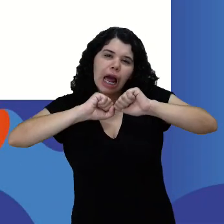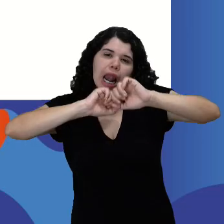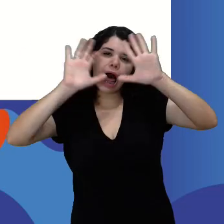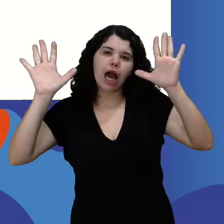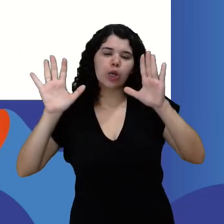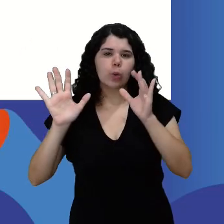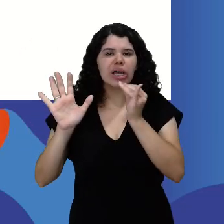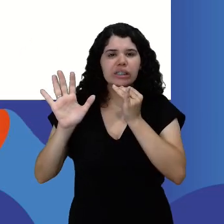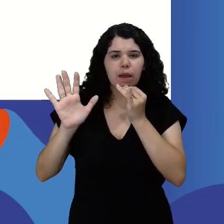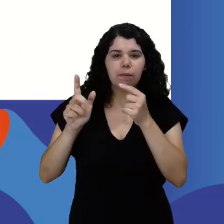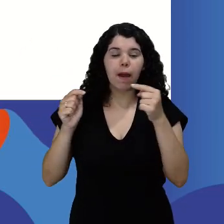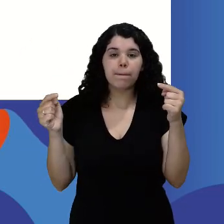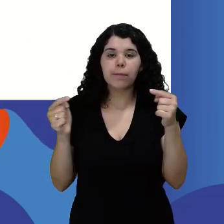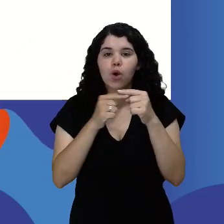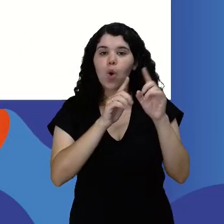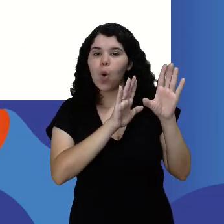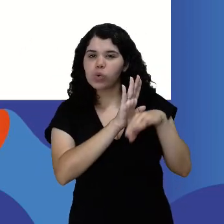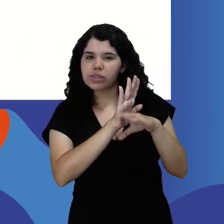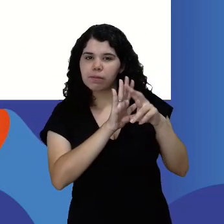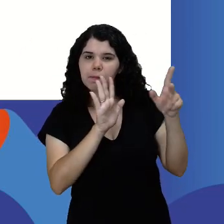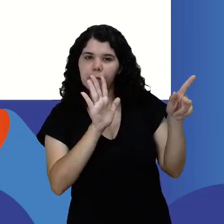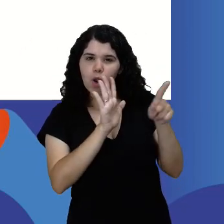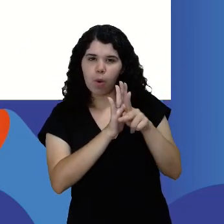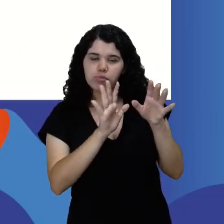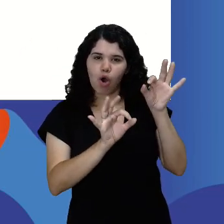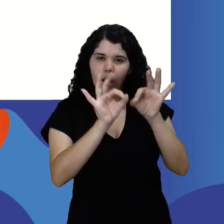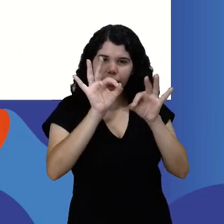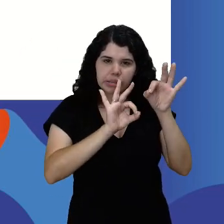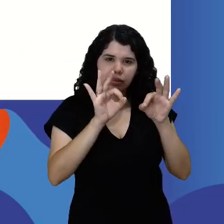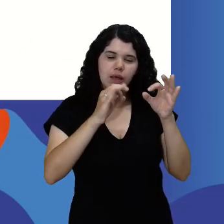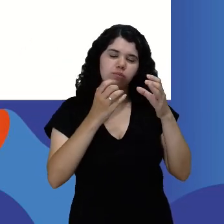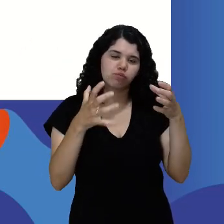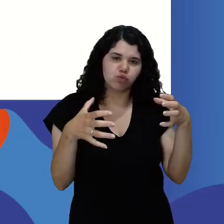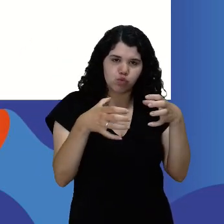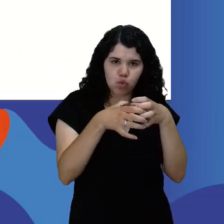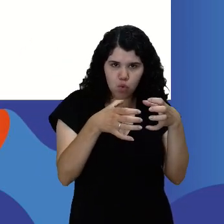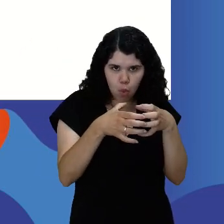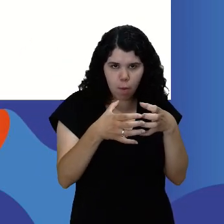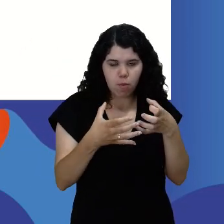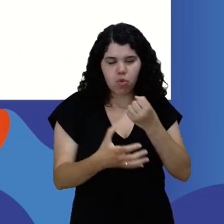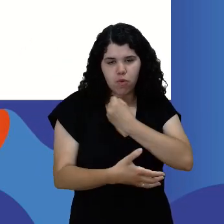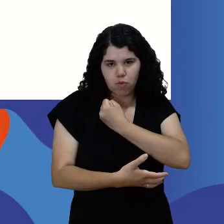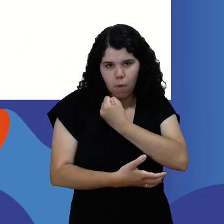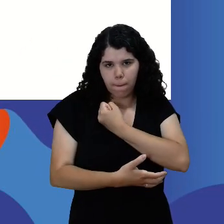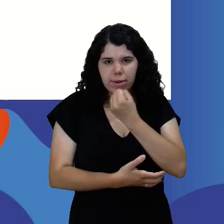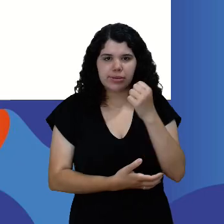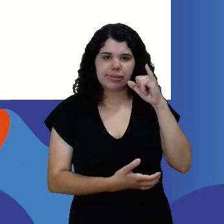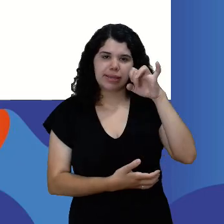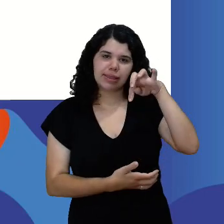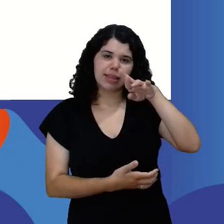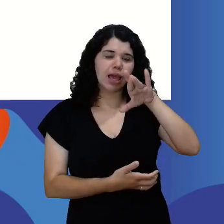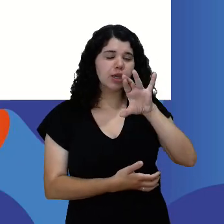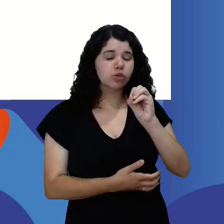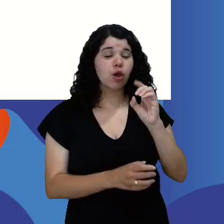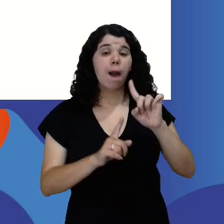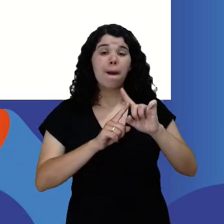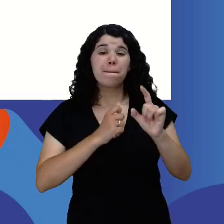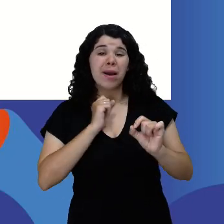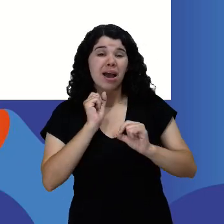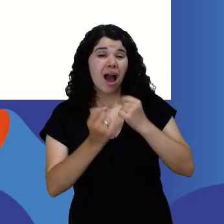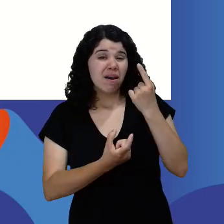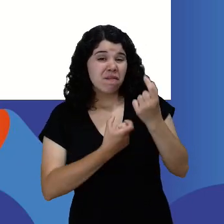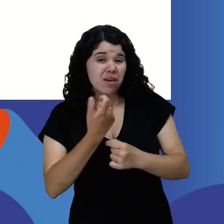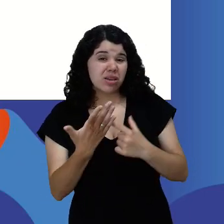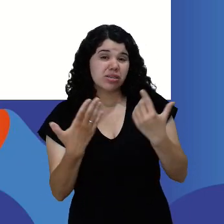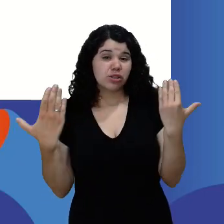a organização dos números inteiros. Mas eu chamei a atenção que alguns problemas relacionados à avaliação, no caso